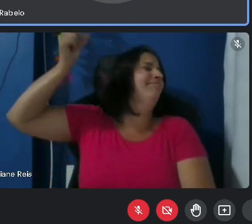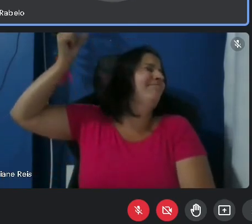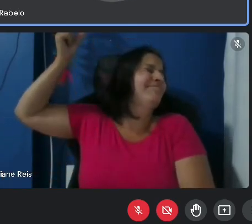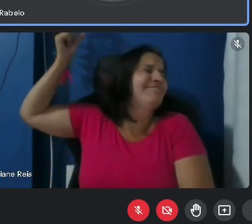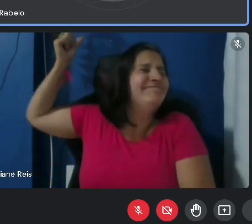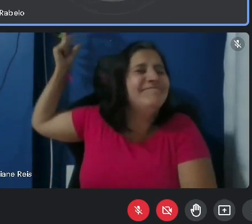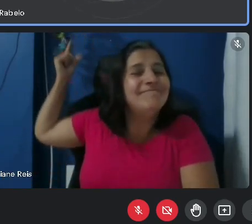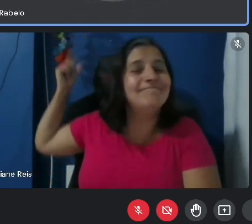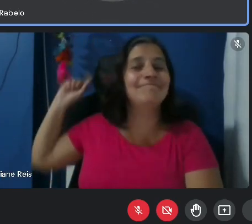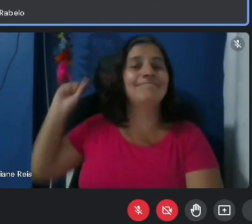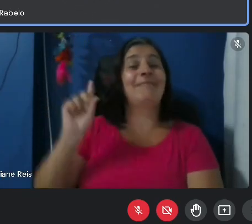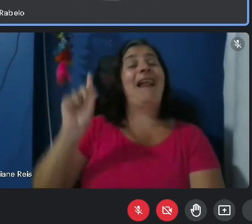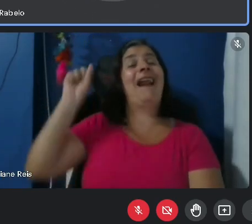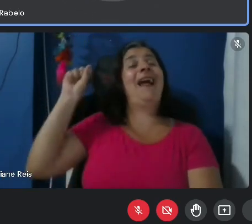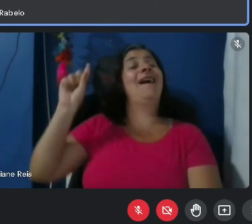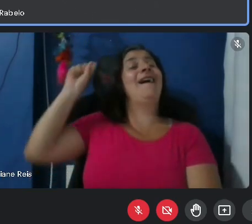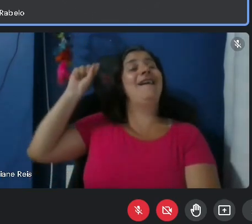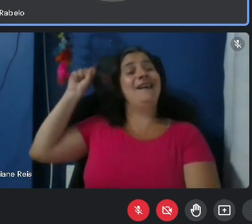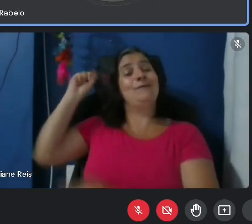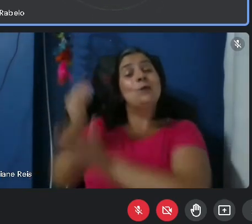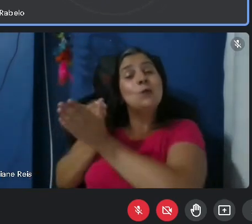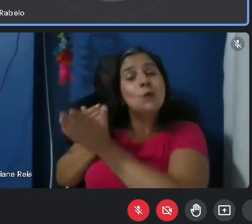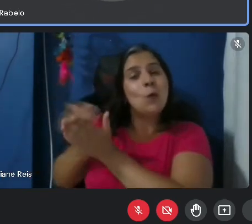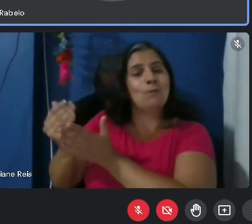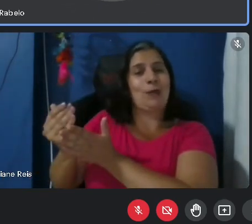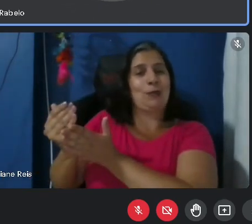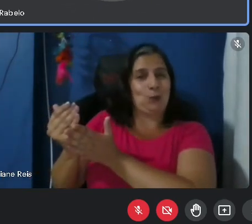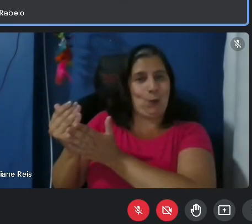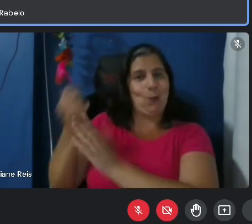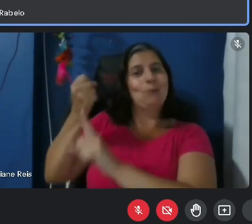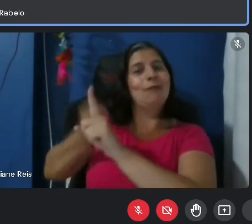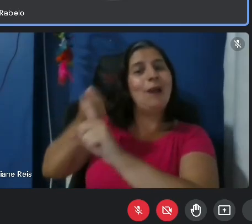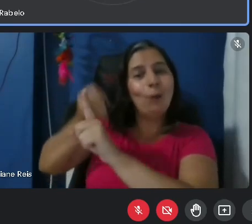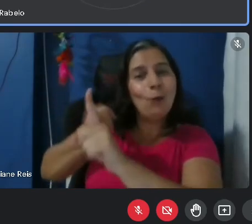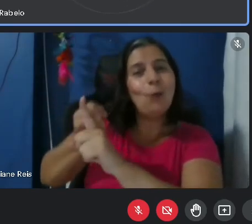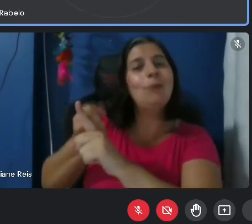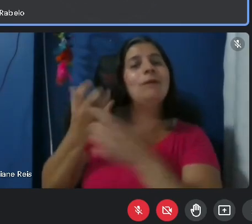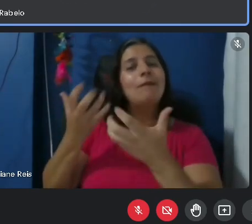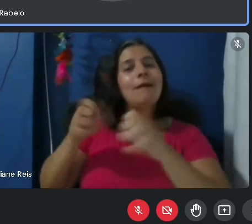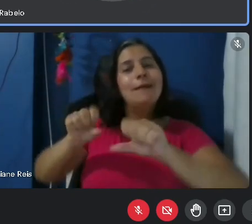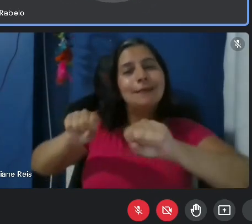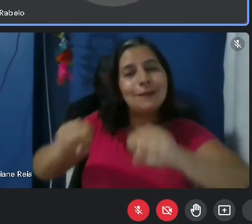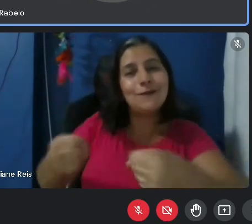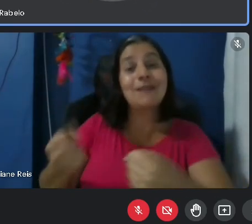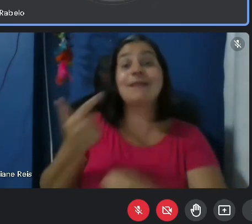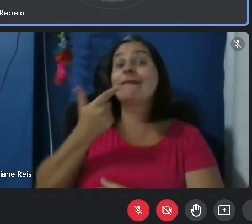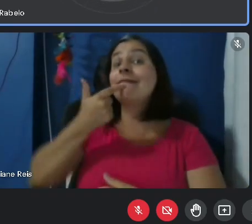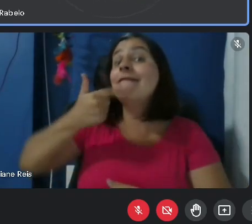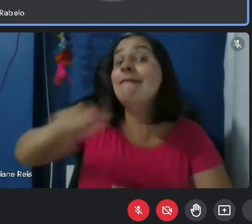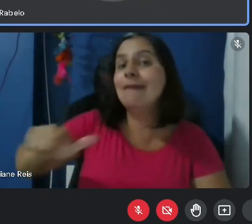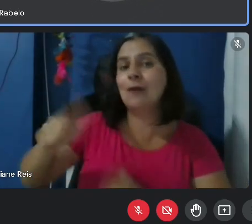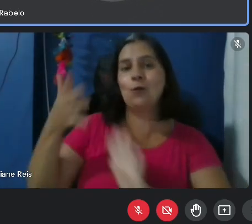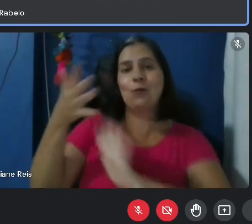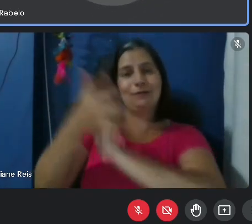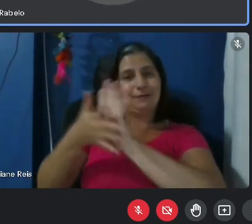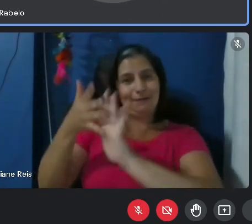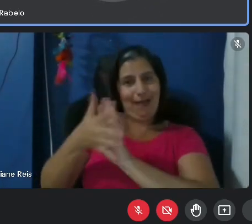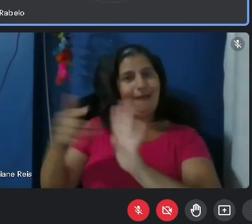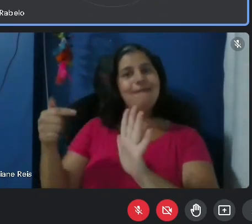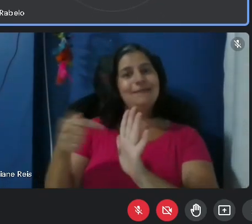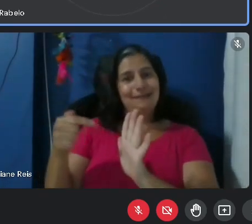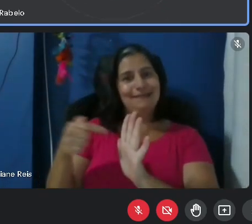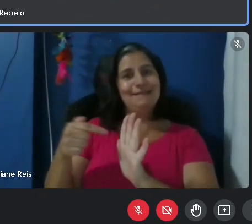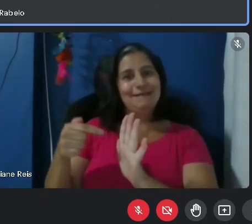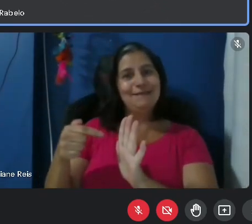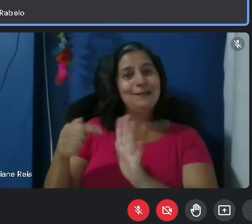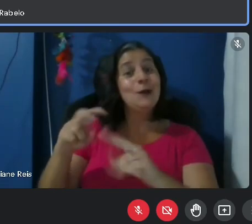há muito tempo atrás, né? Centenas de anos. Então, muitos anos que a comunidade